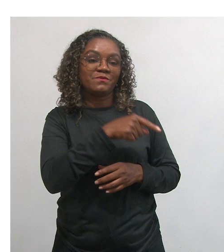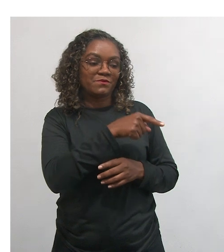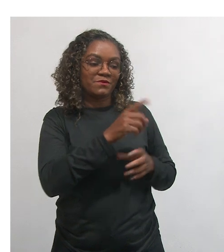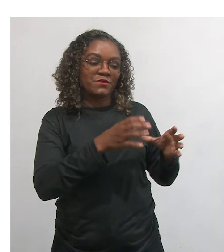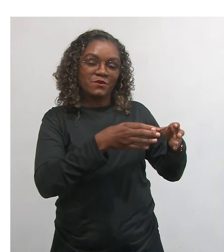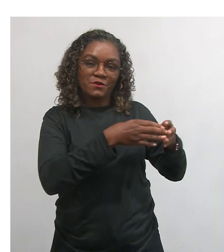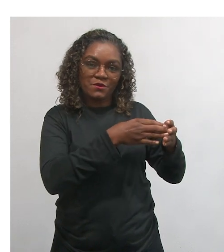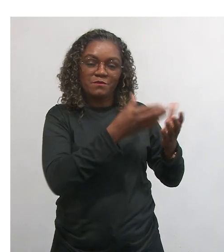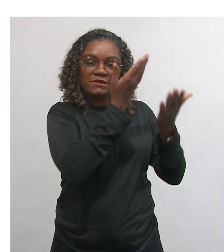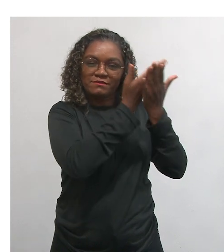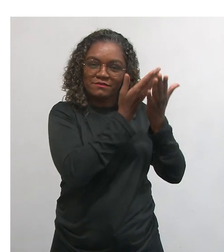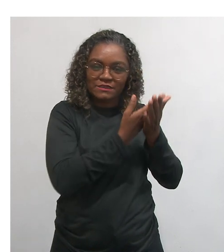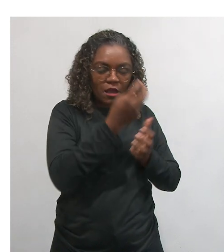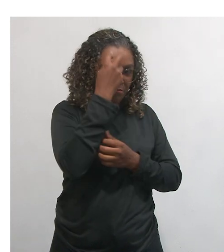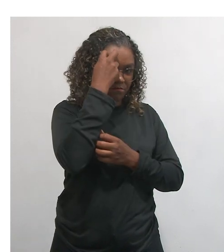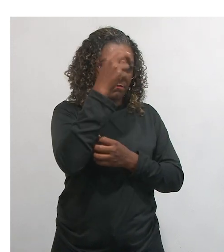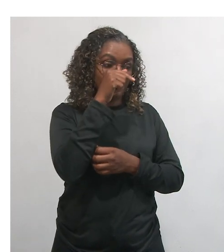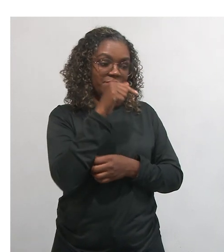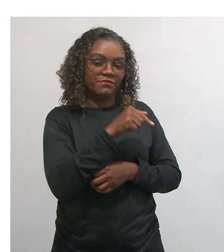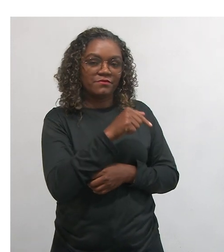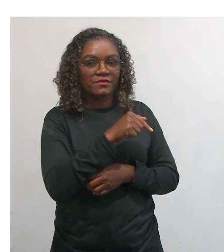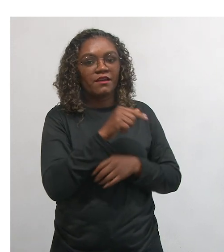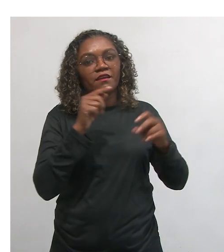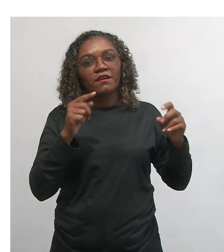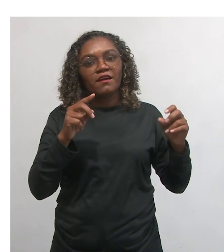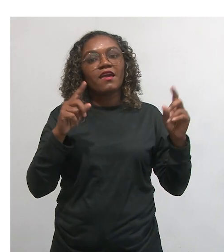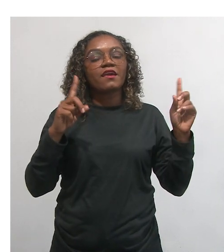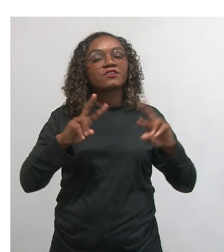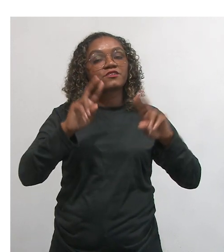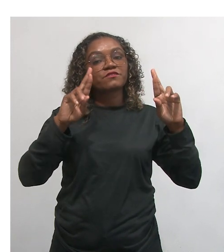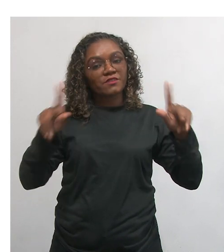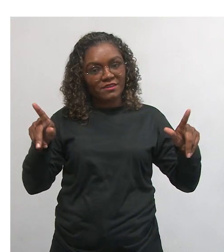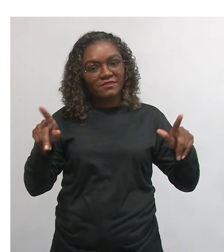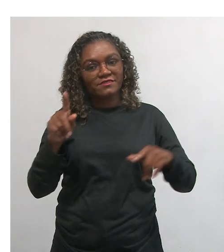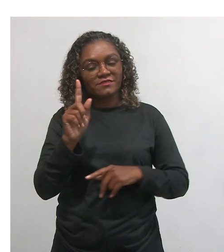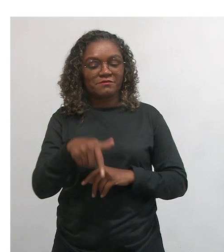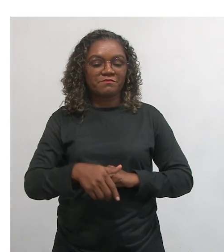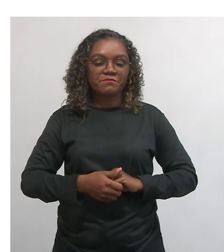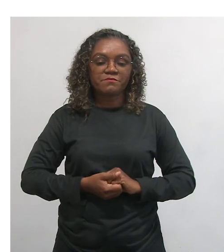que bastava a fala, o domínio